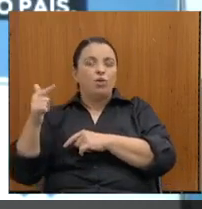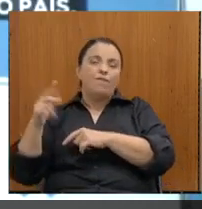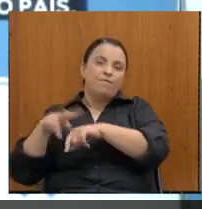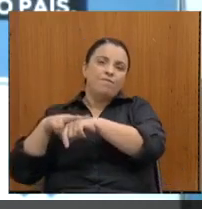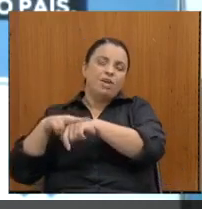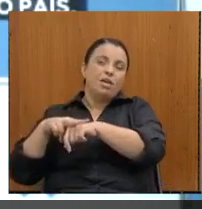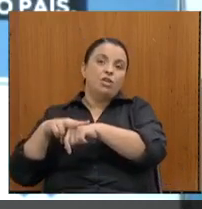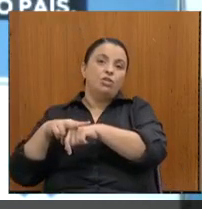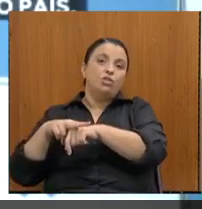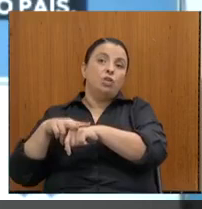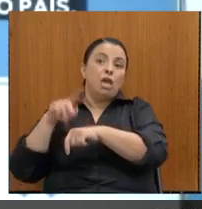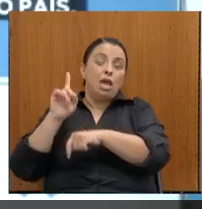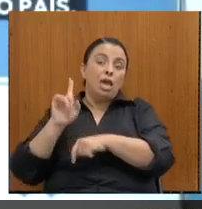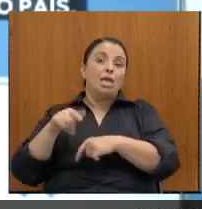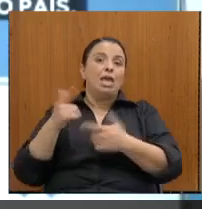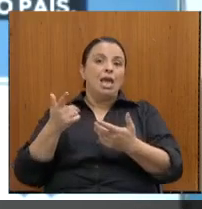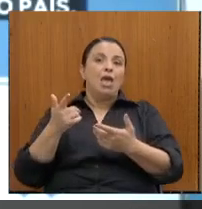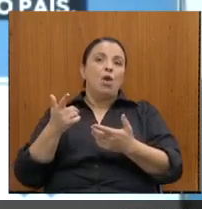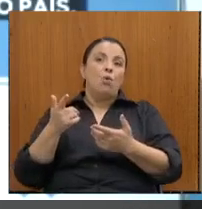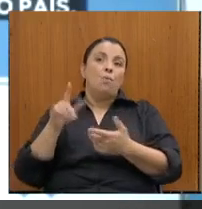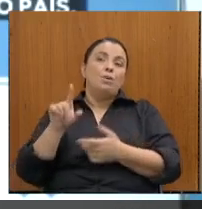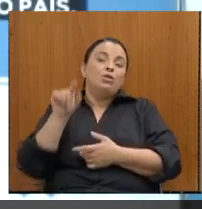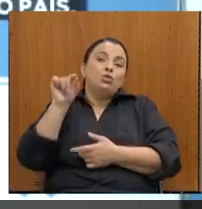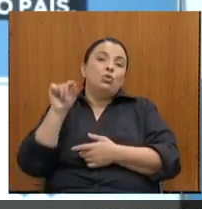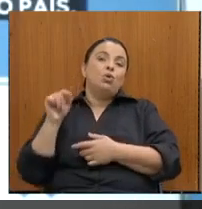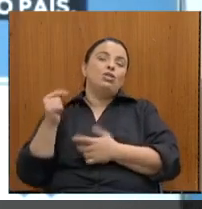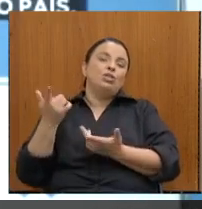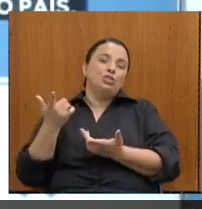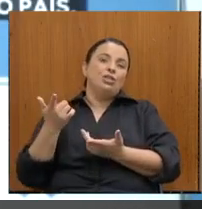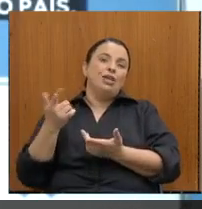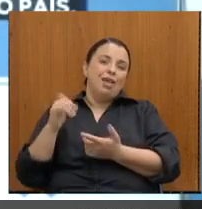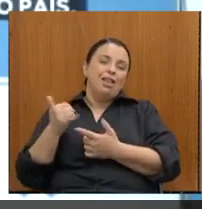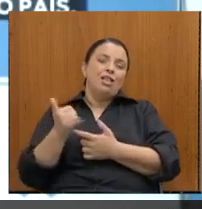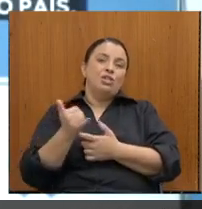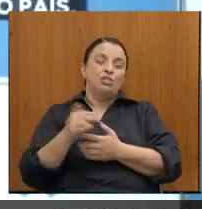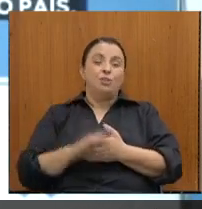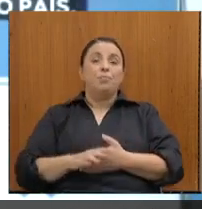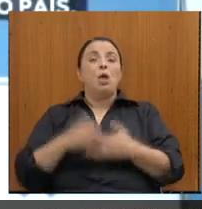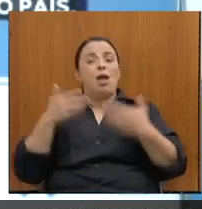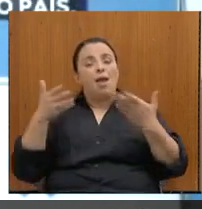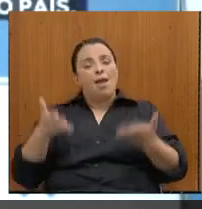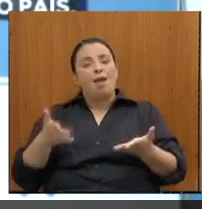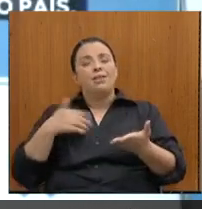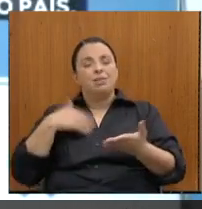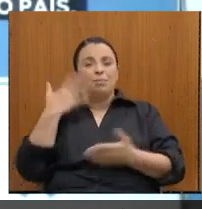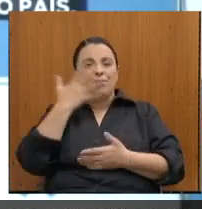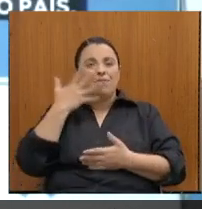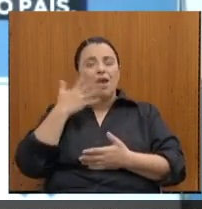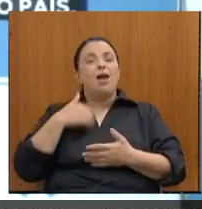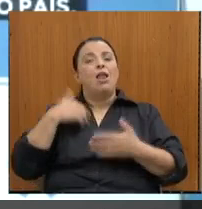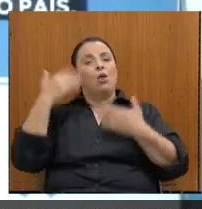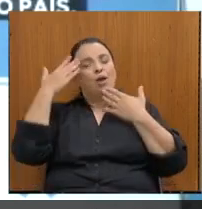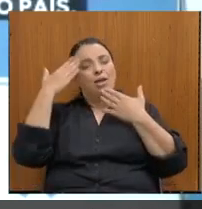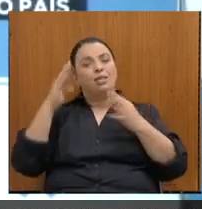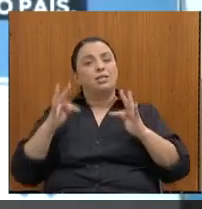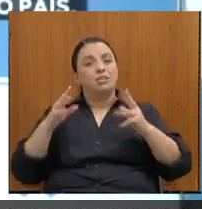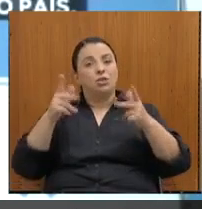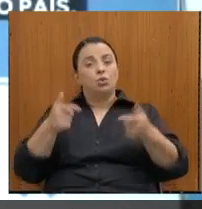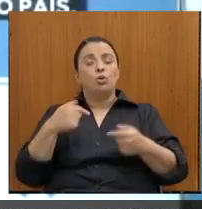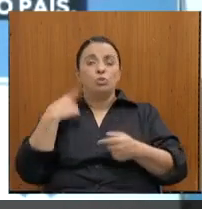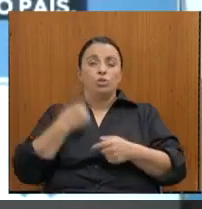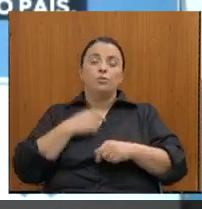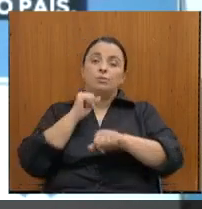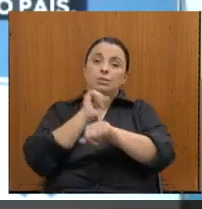como fonte Alternativa de energia é essa nossa contribuição Deputado eu agradeço a todos e e aguardamos